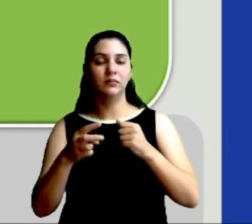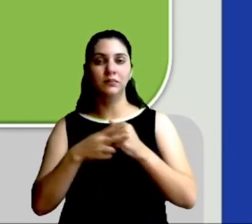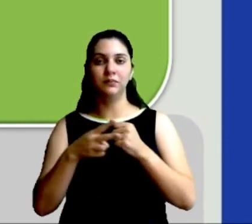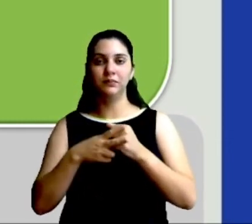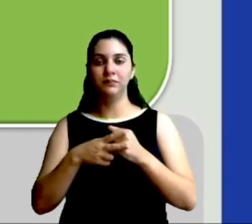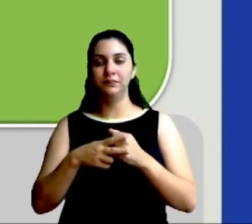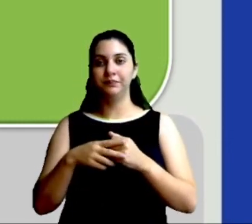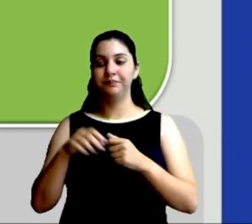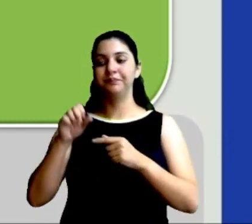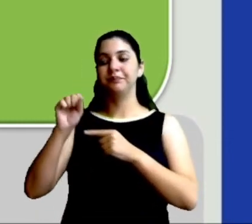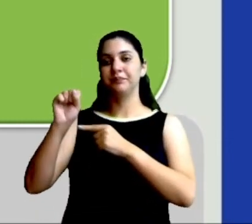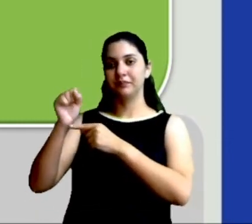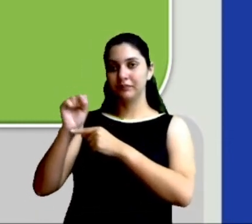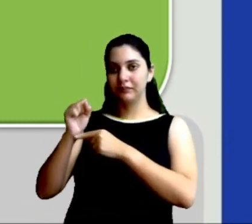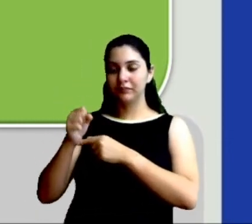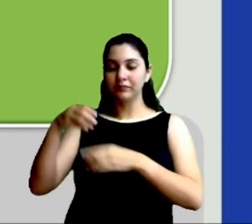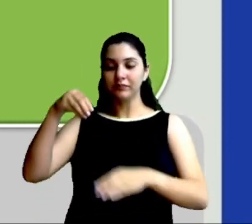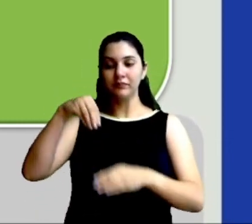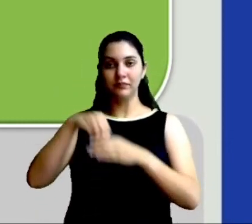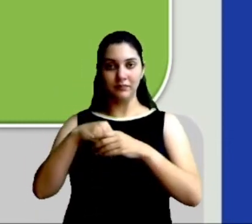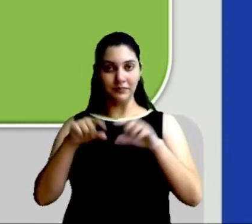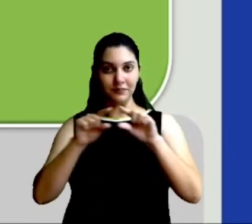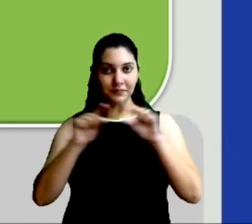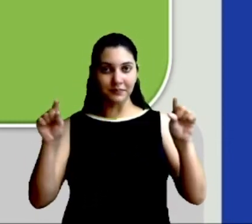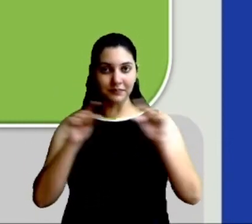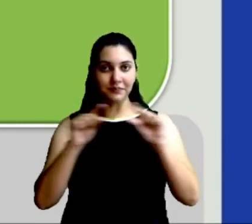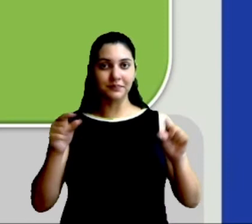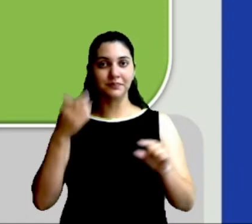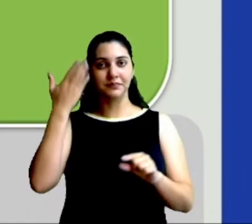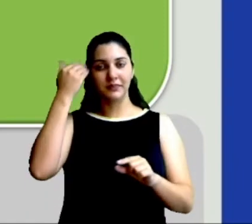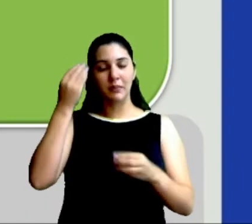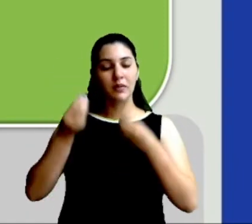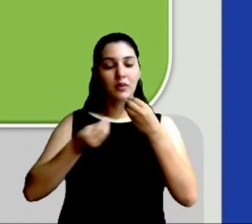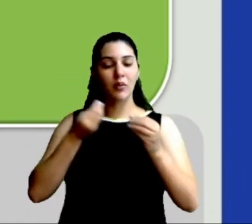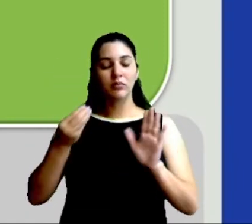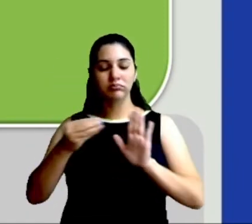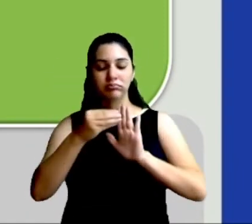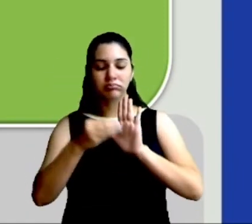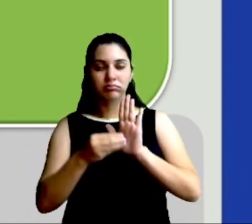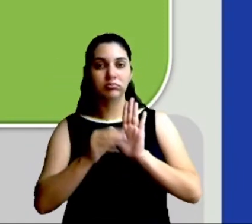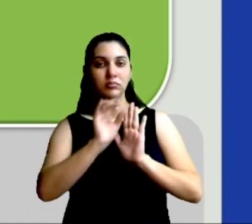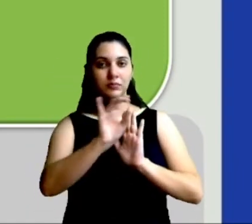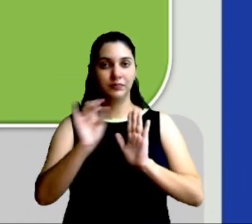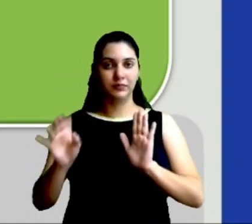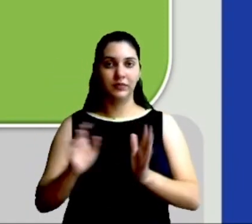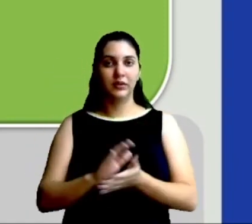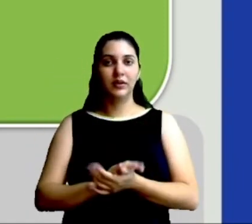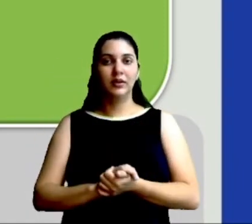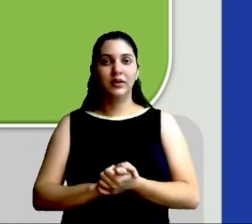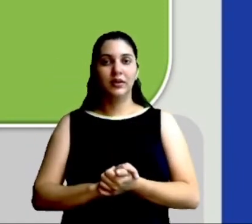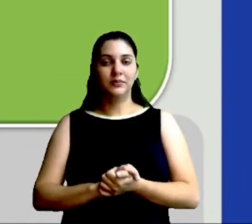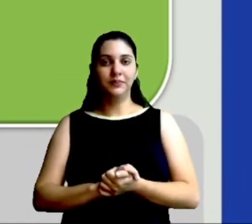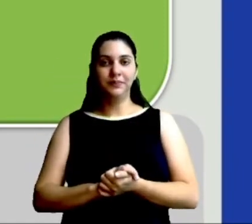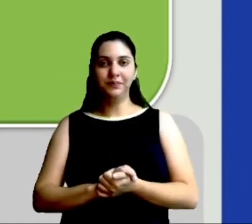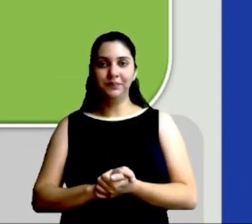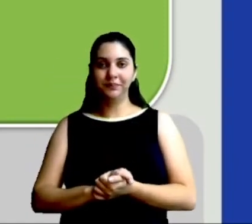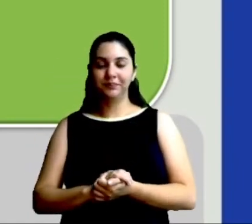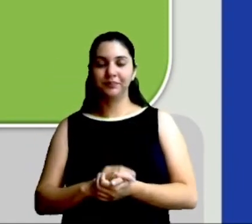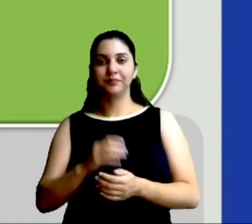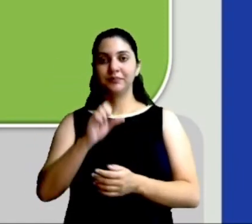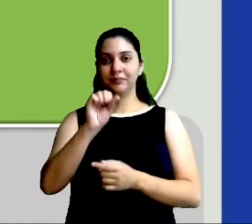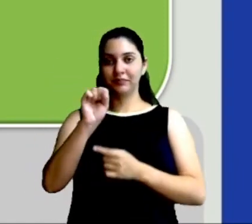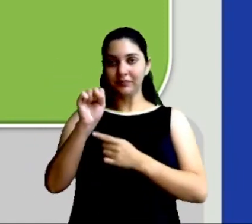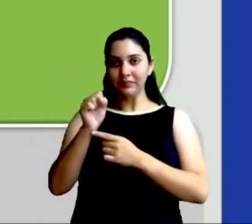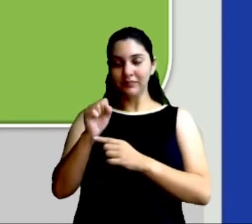sujeito dentro das frases, para que a gente saiba como empregar cada um. Sujeito composto antes do